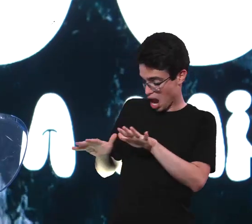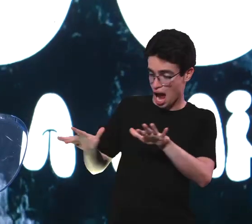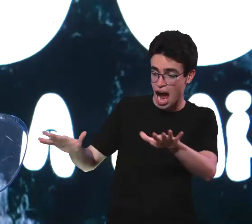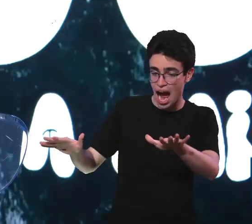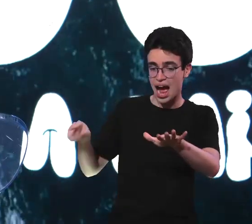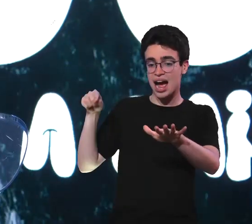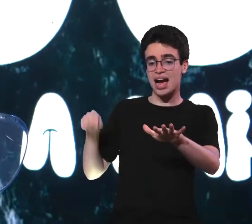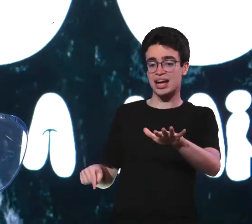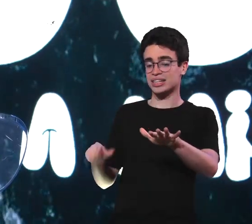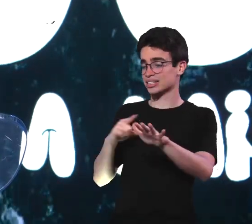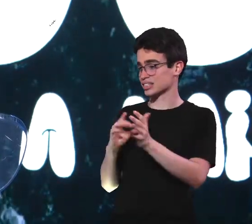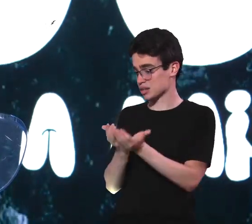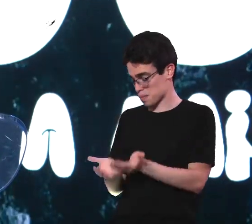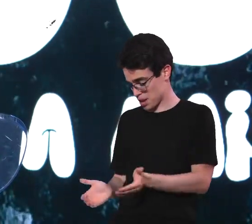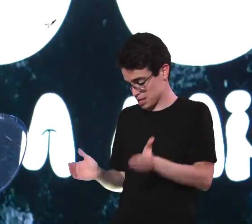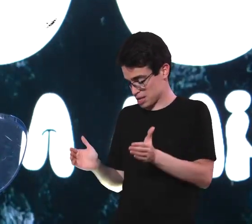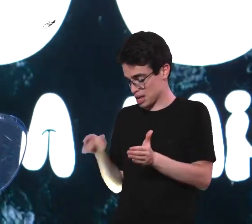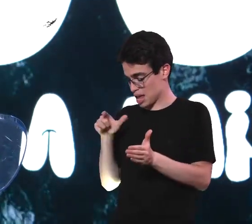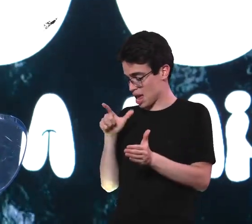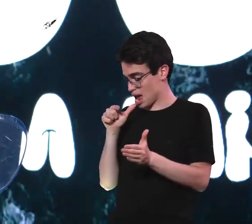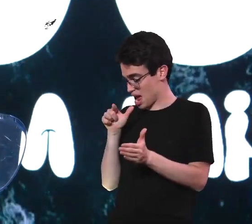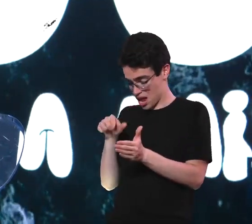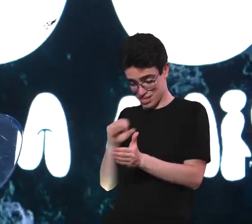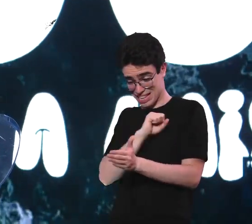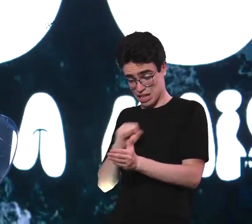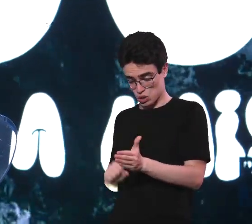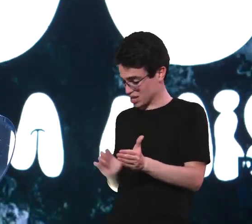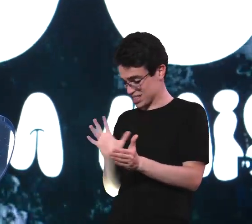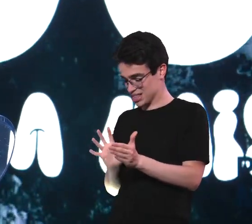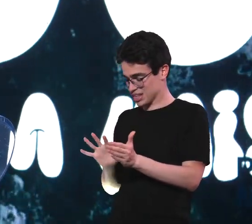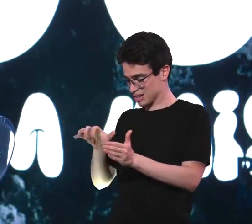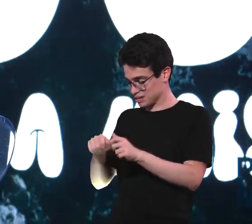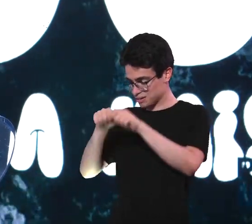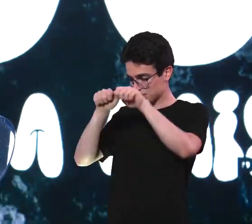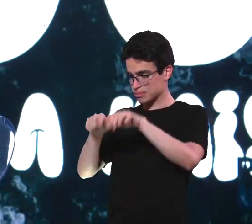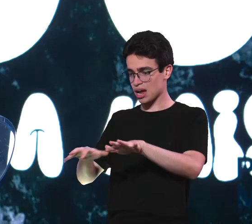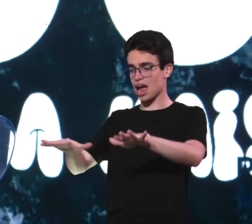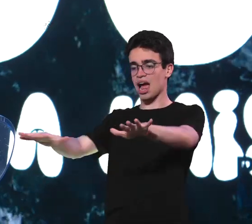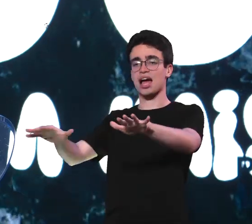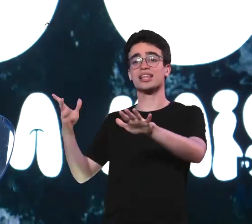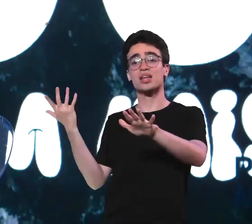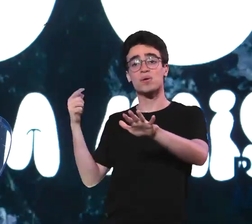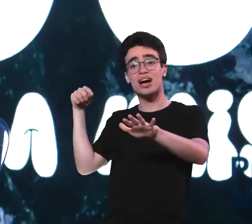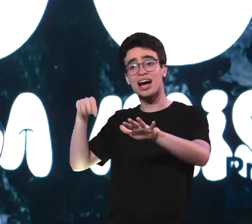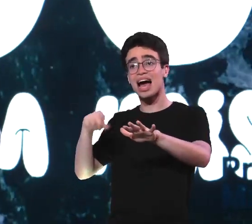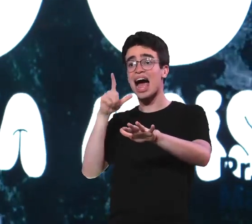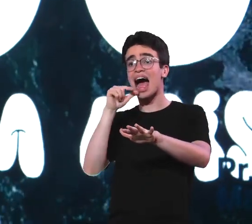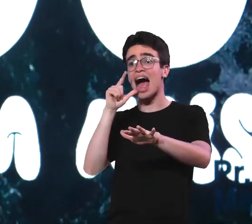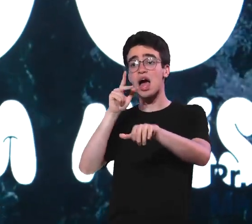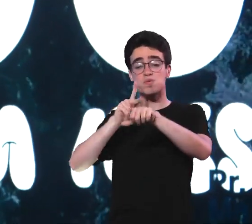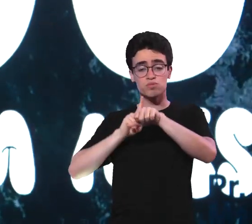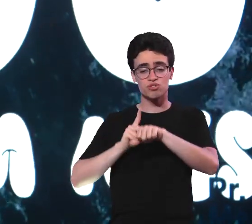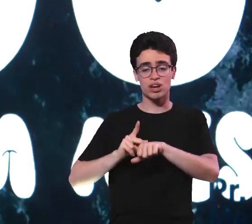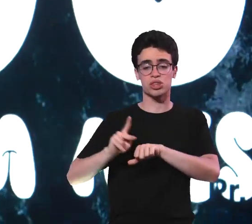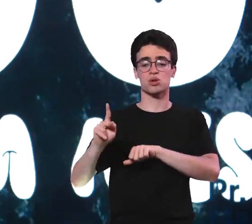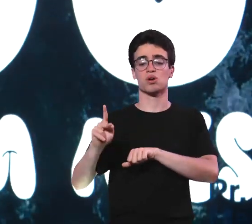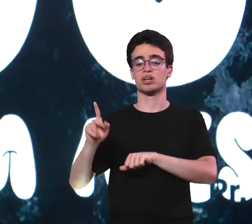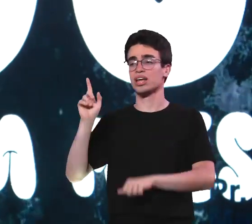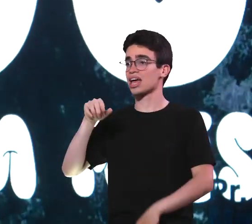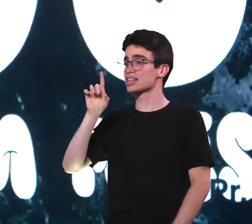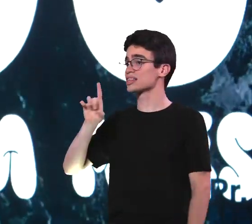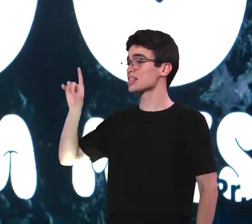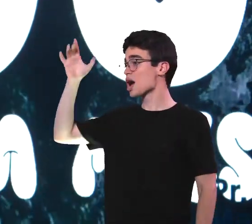transbordando daquela bacia, Deus estava dizendo: a minha água purificadora, as águas da minha